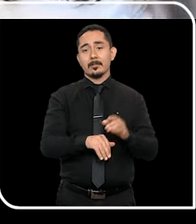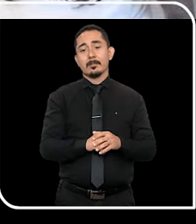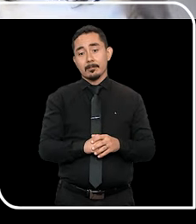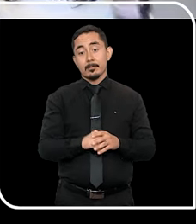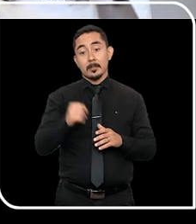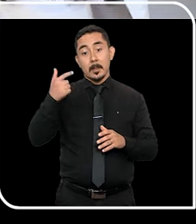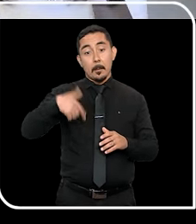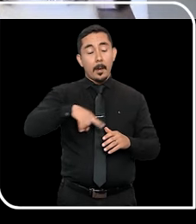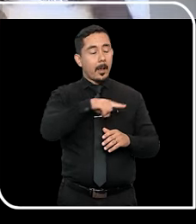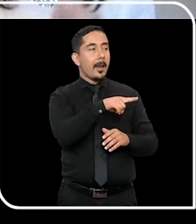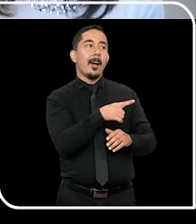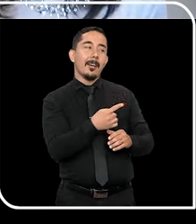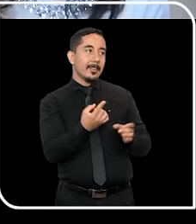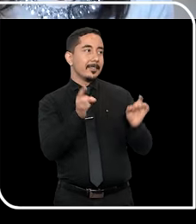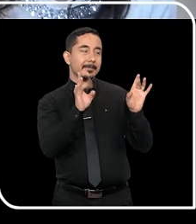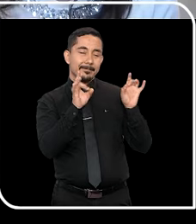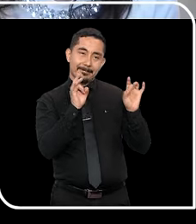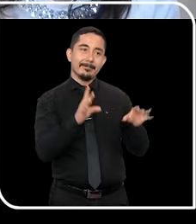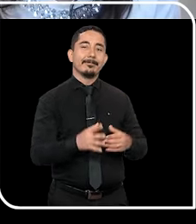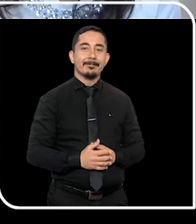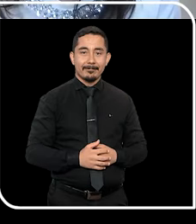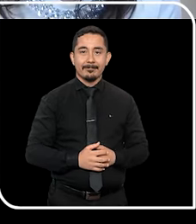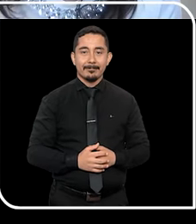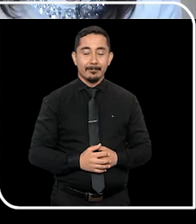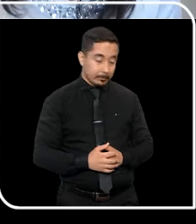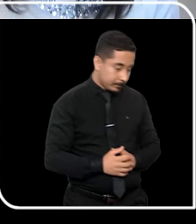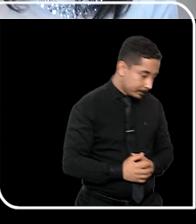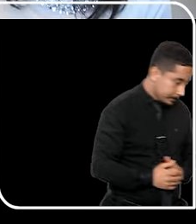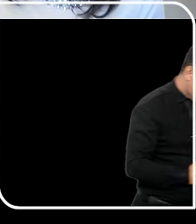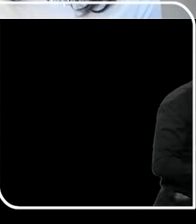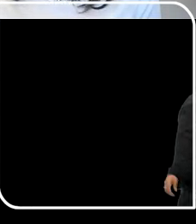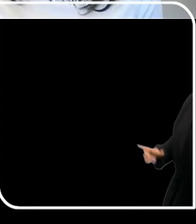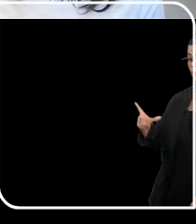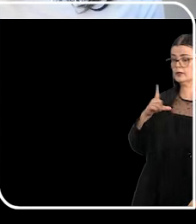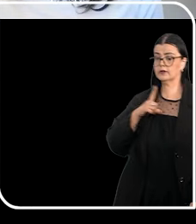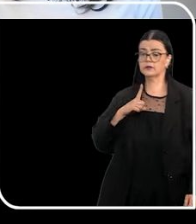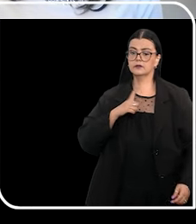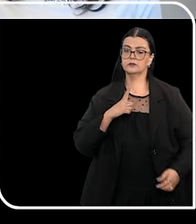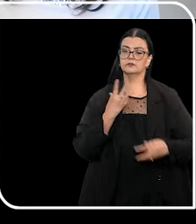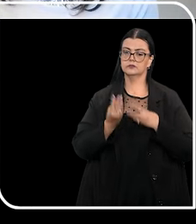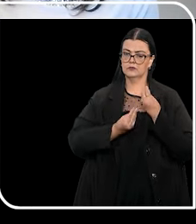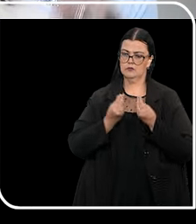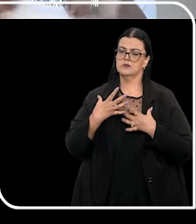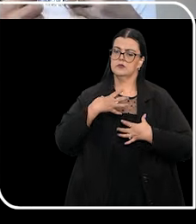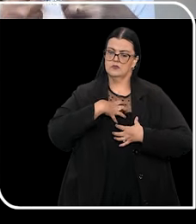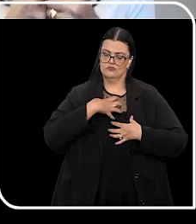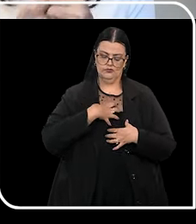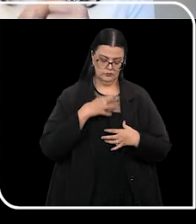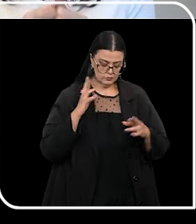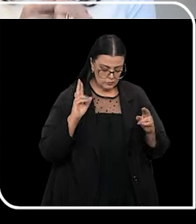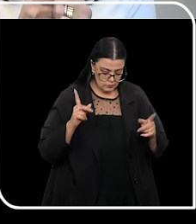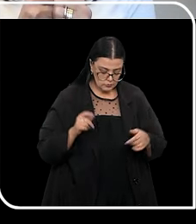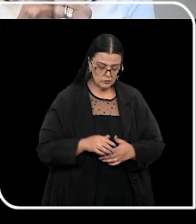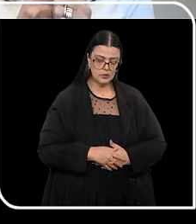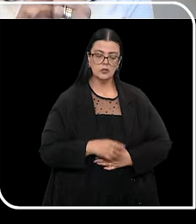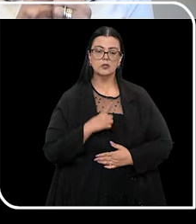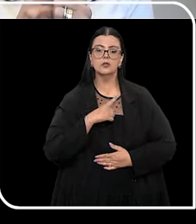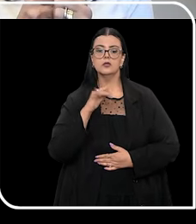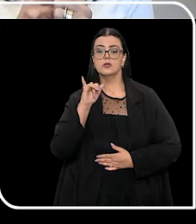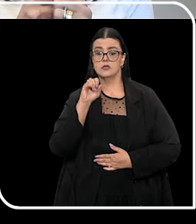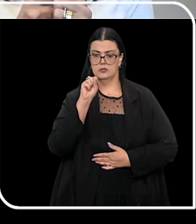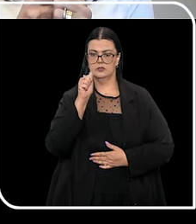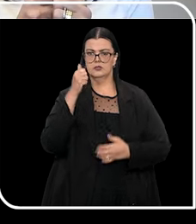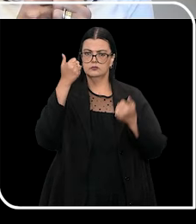o ele especial é clássico o mãezinha especial né é uma coisa que fere e como a Isa falou